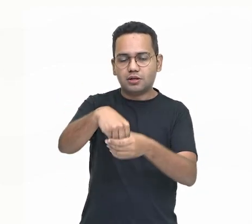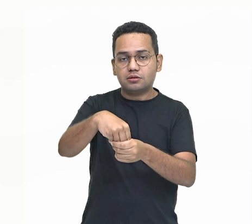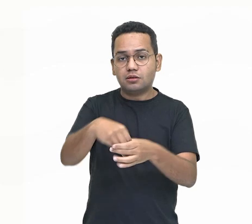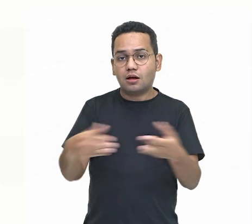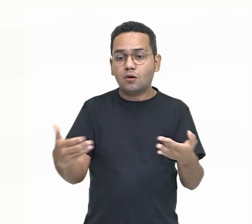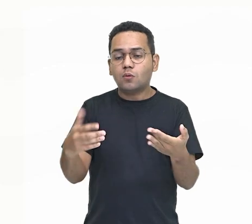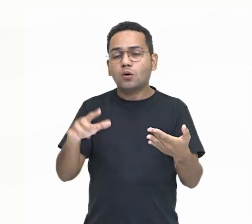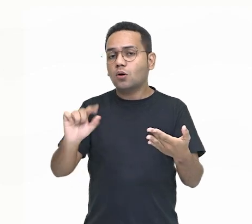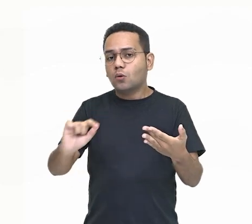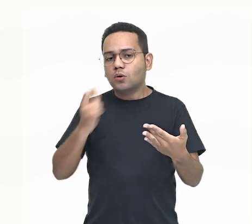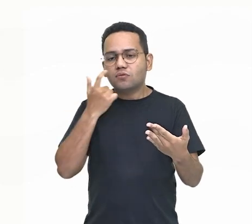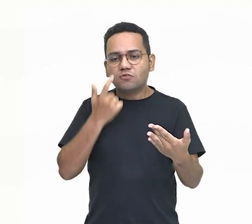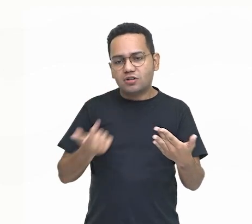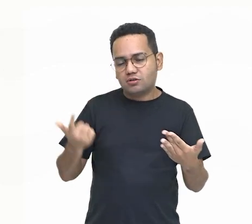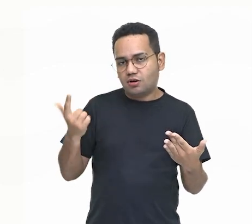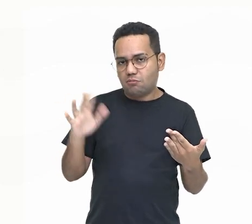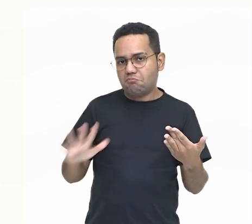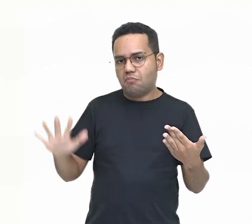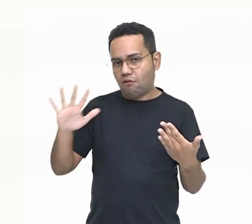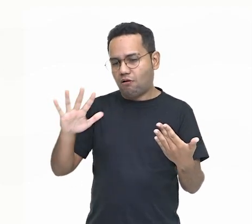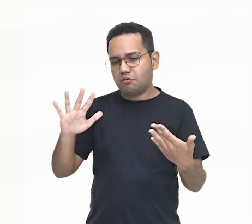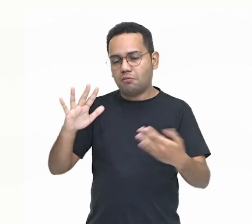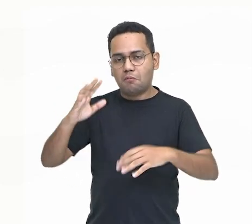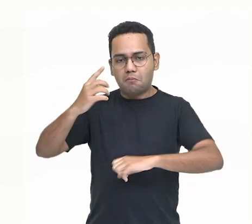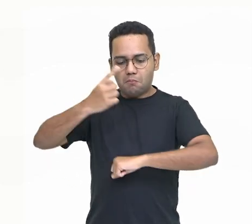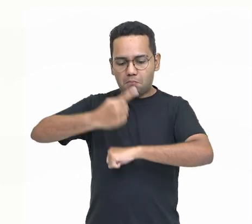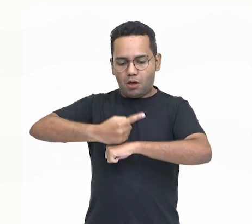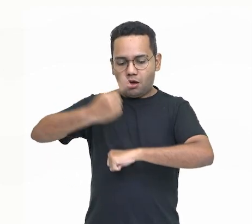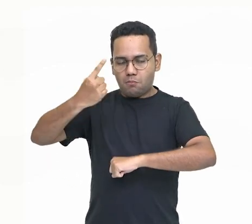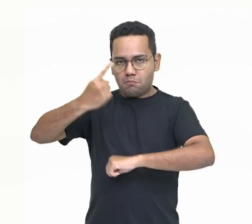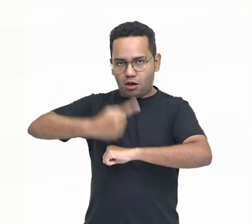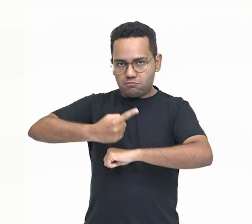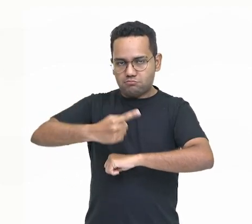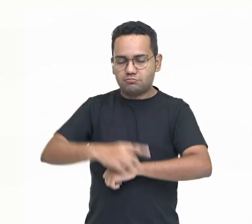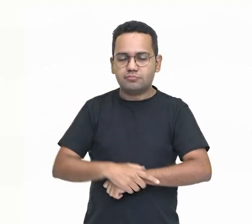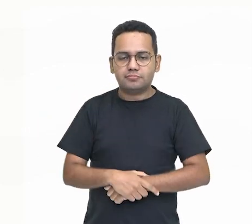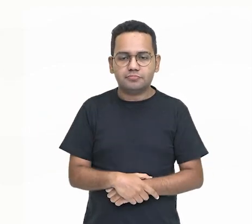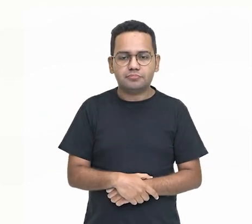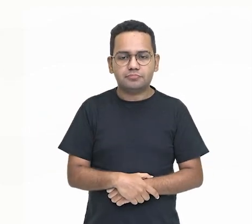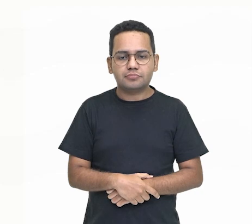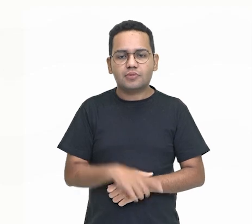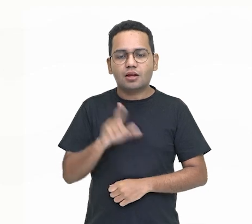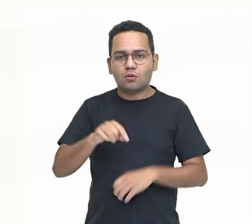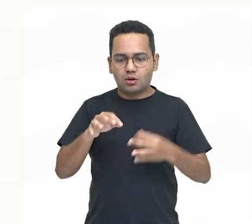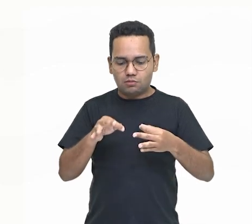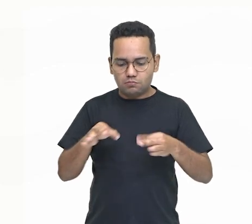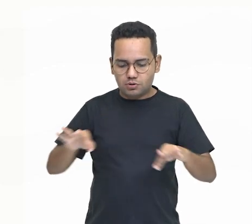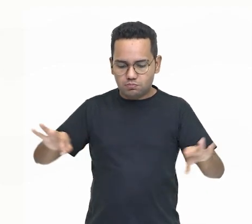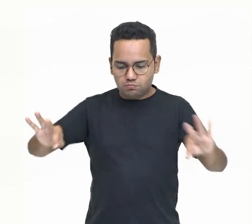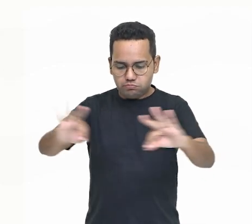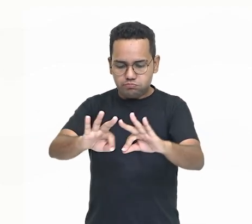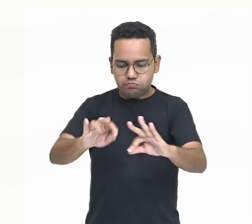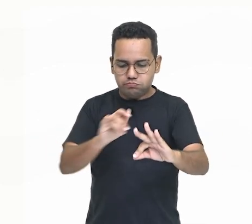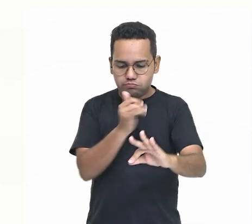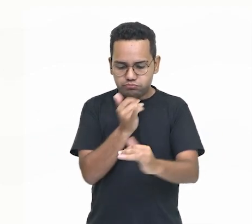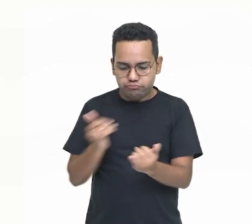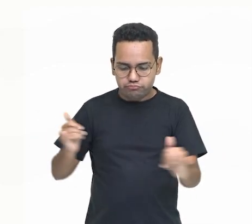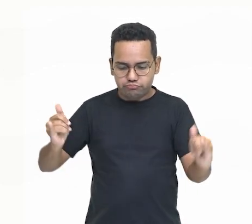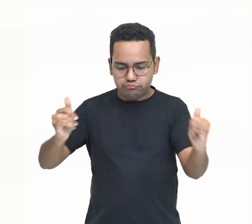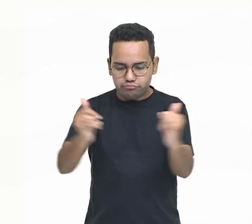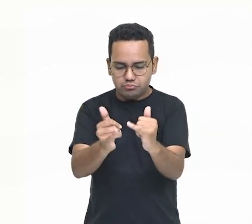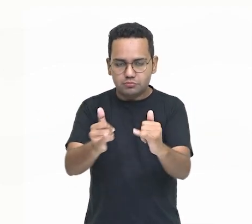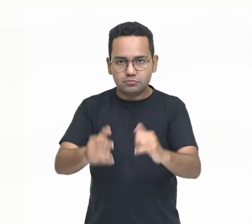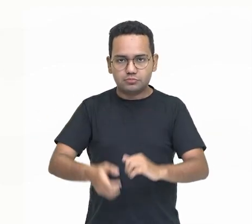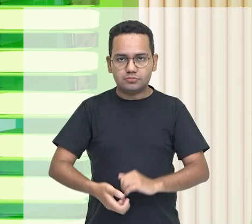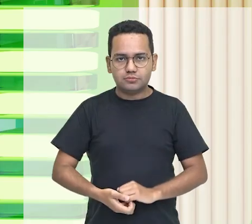elétrico. Quando eu falo que nós estávamos falando primeiramente da energia solar, que para poder eu ter a